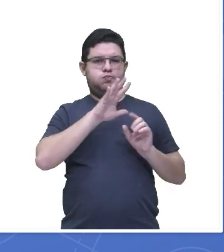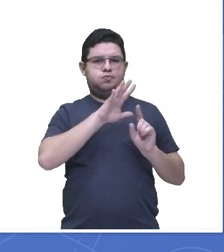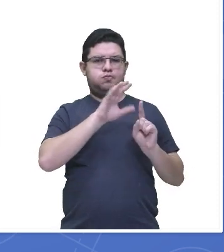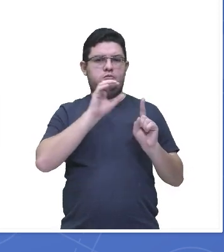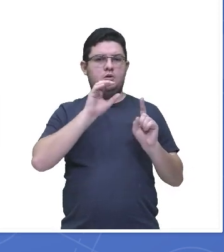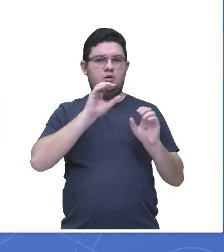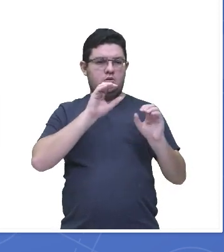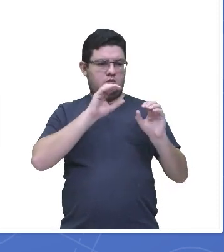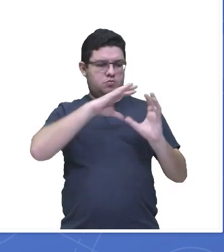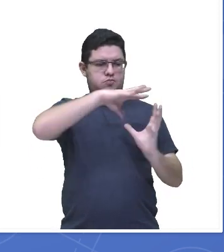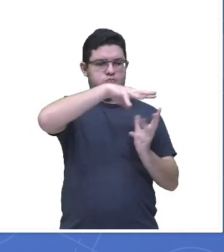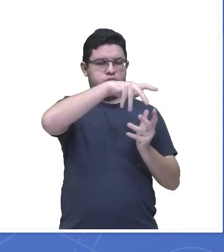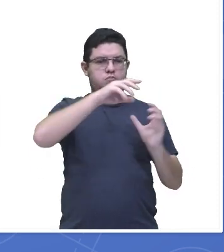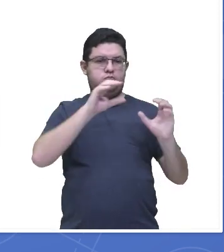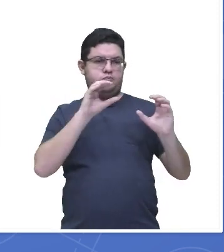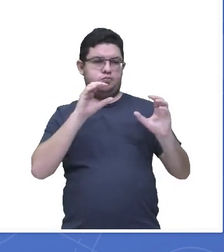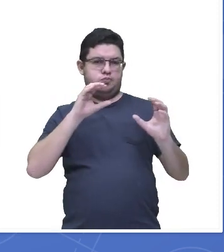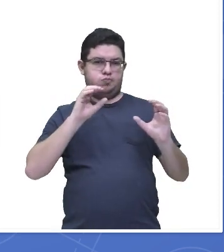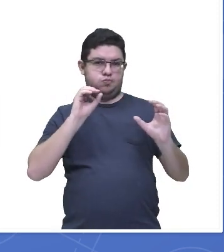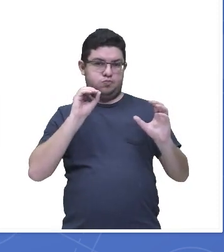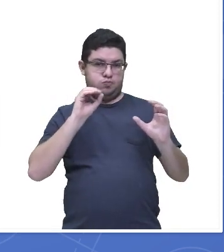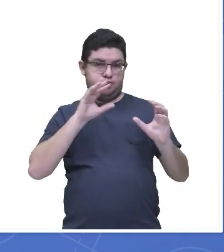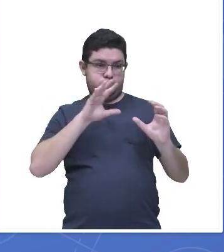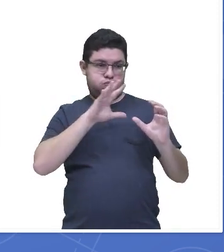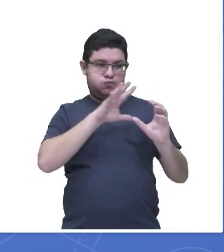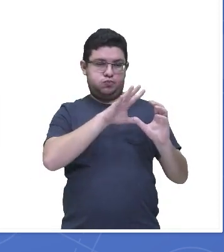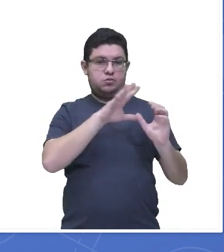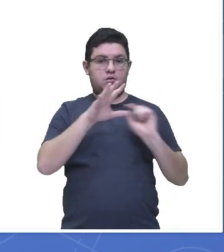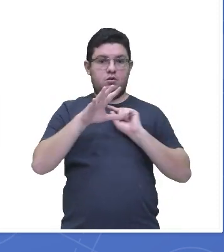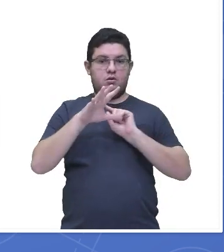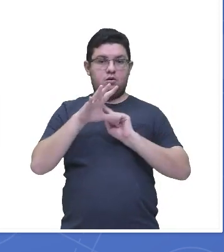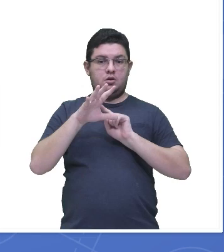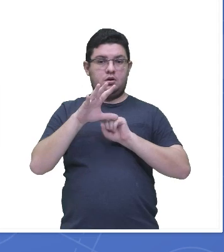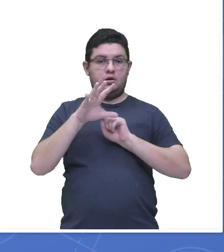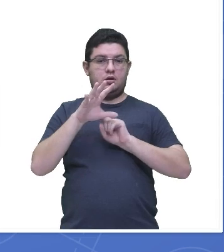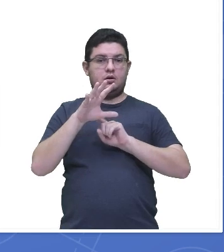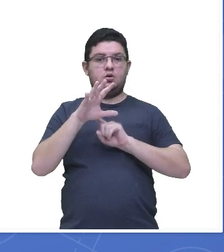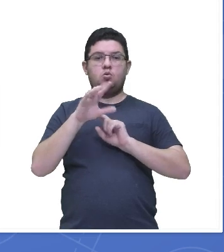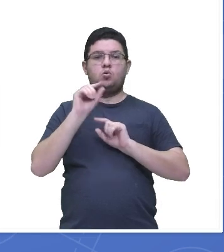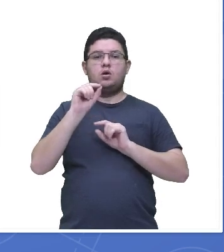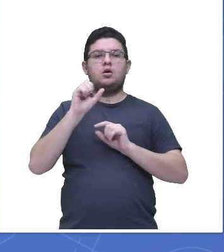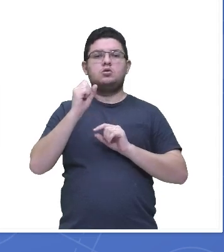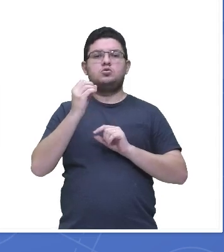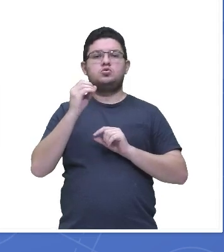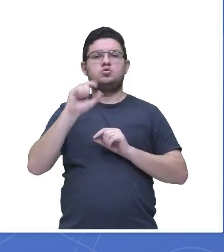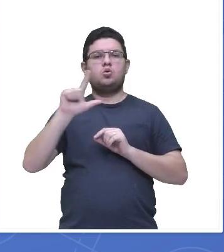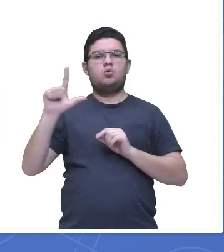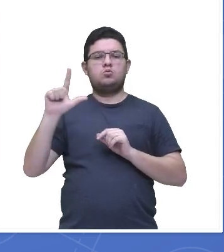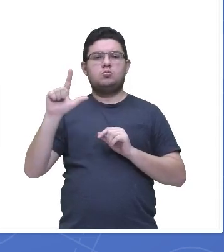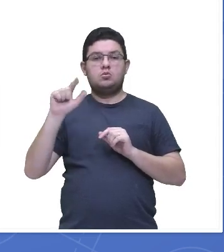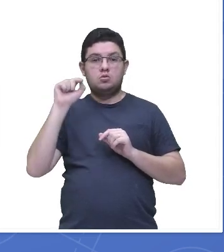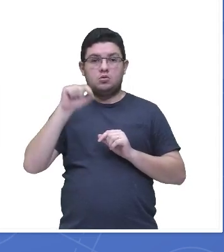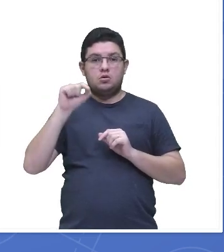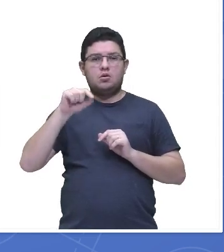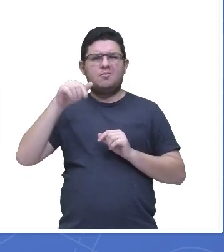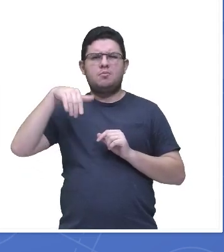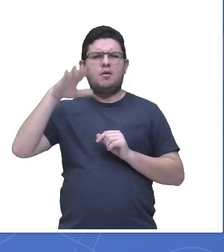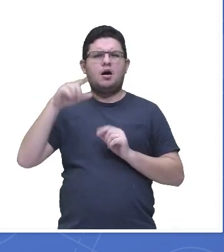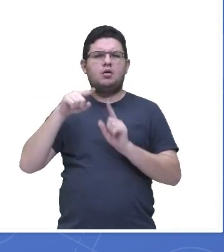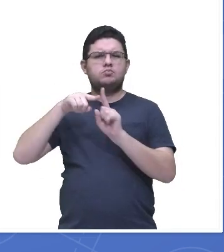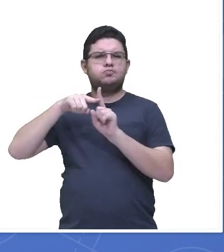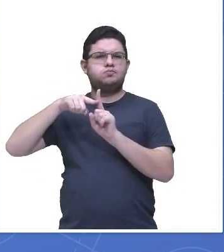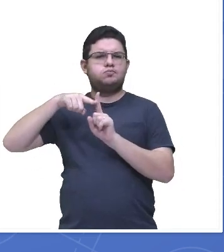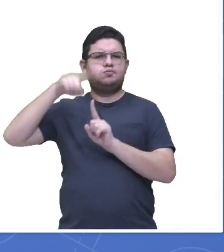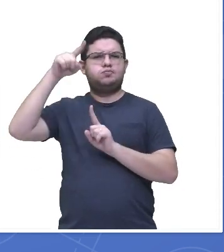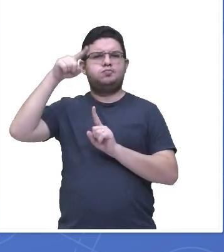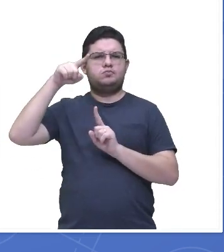planeta. Então, essa energia vem em forma de irradiação térmica, que é o único dos processos de transmissão